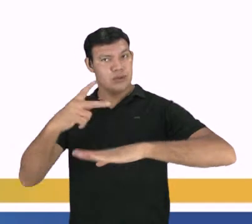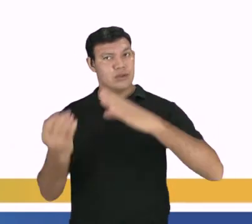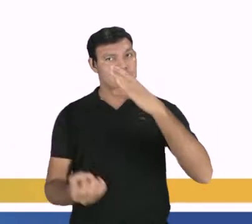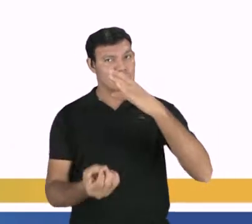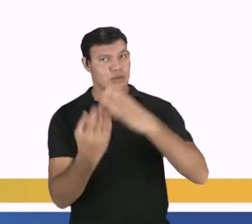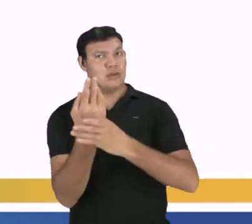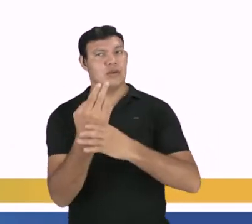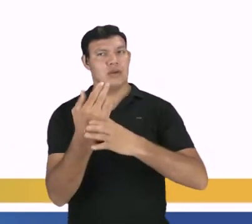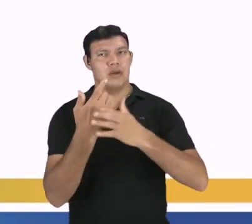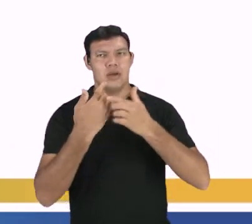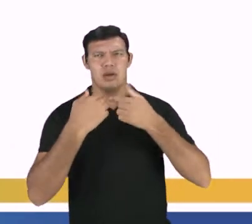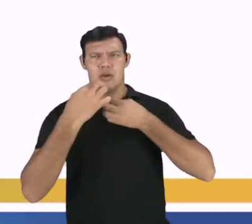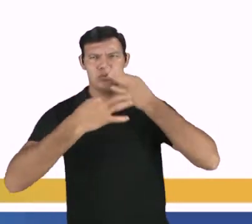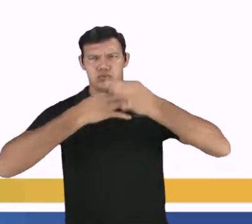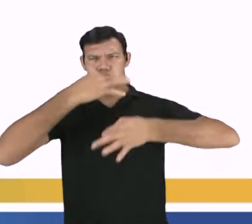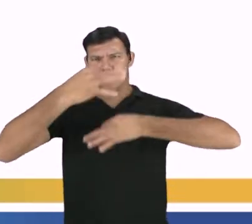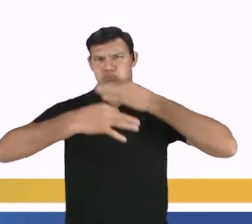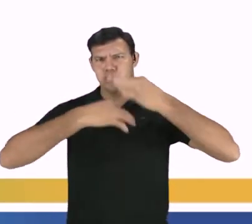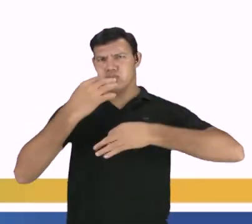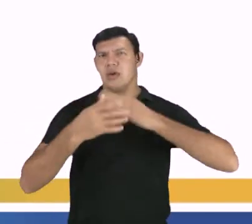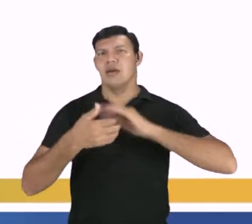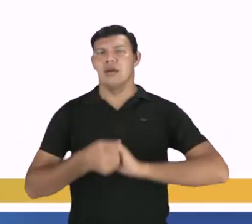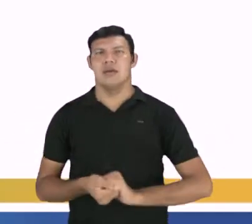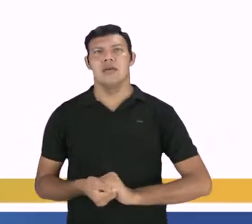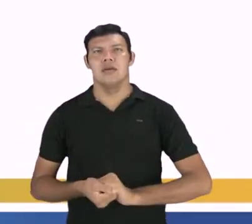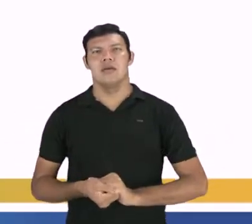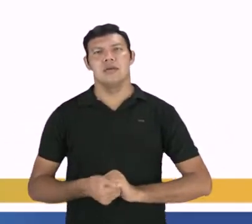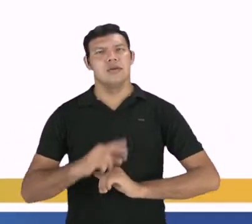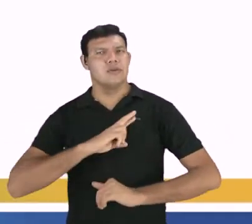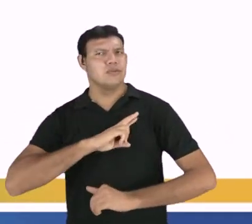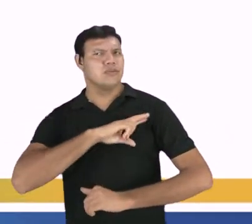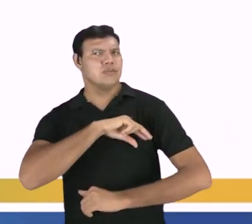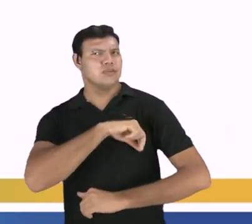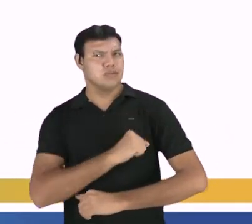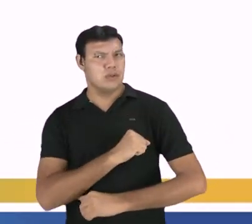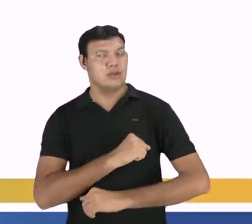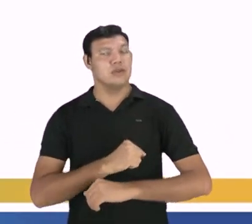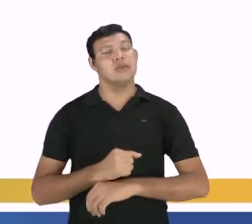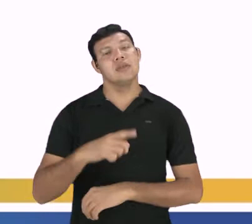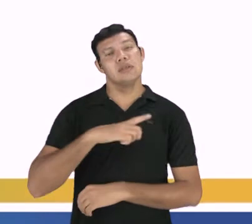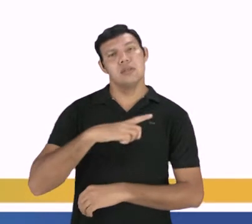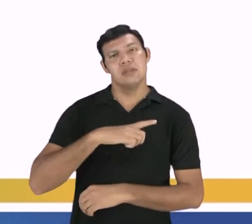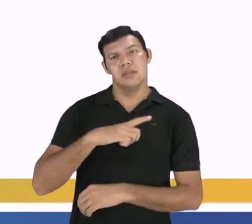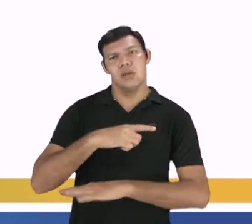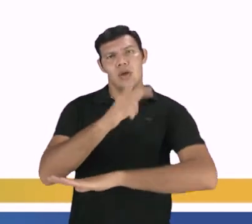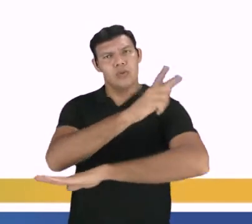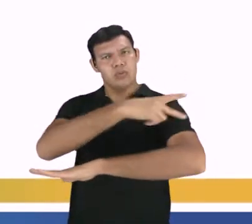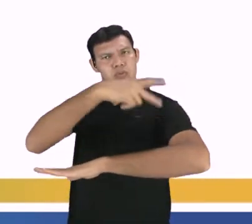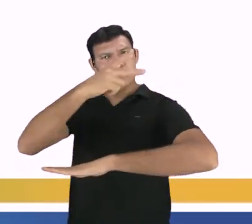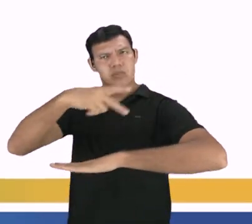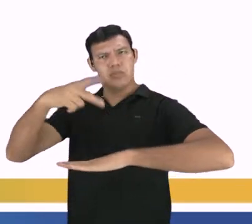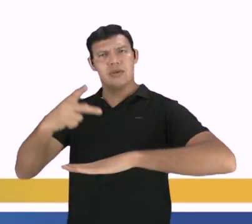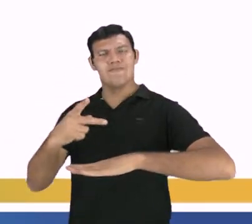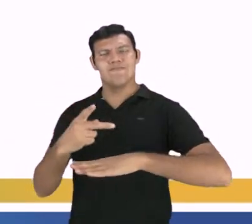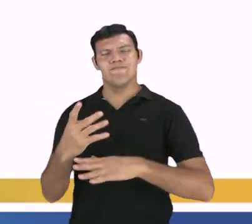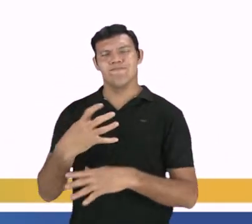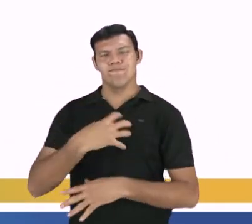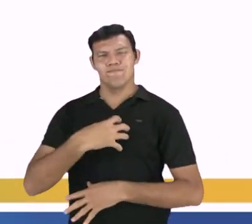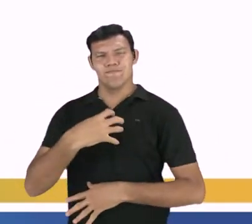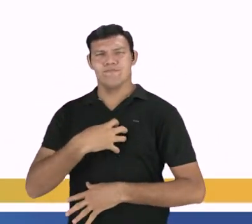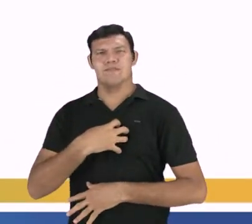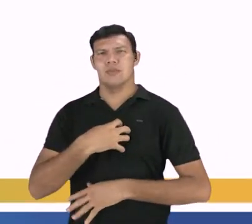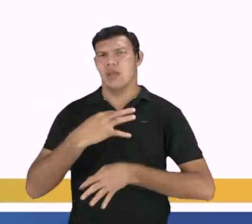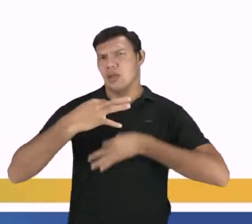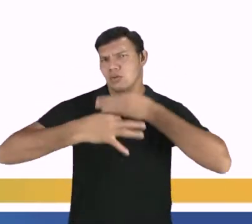crítica ao romantismo. Então, tivemos aqui o processo do romantismo e aí veio o parnasianismo como forma de